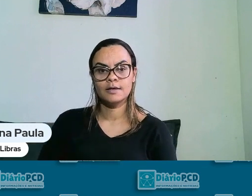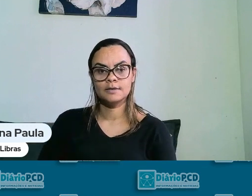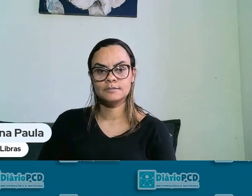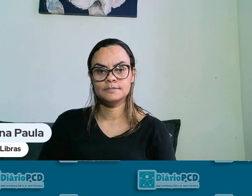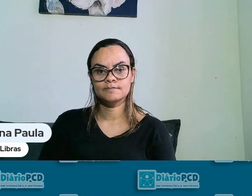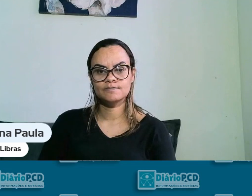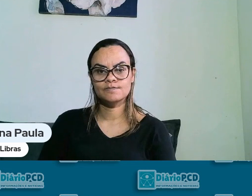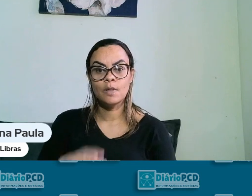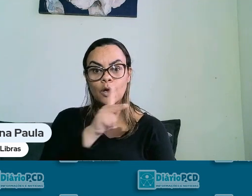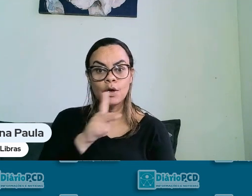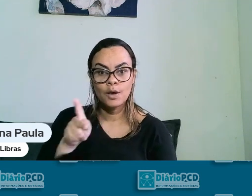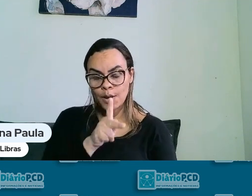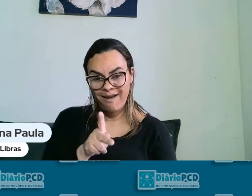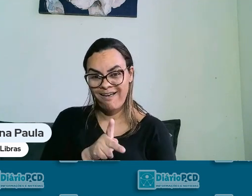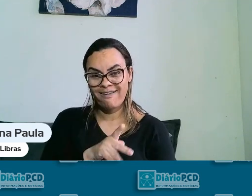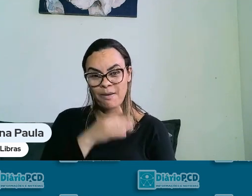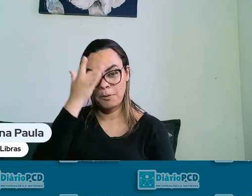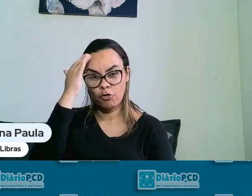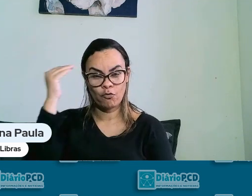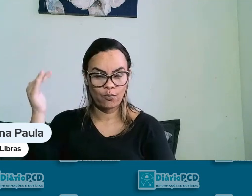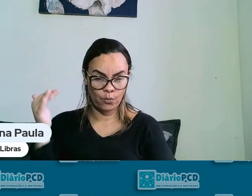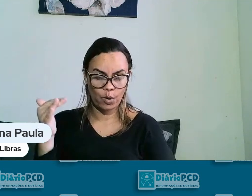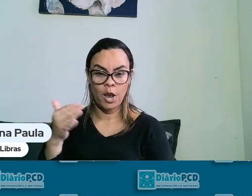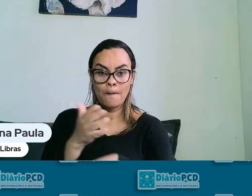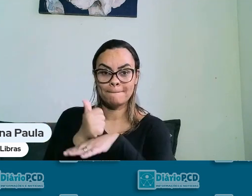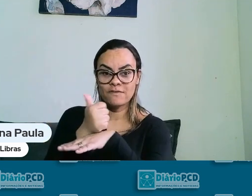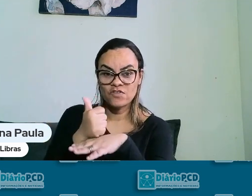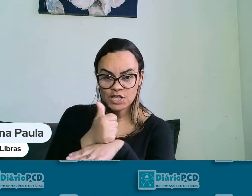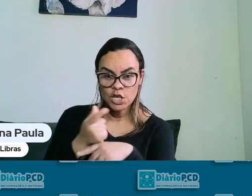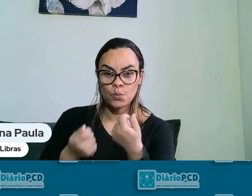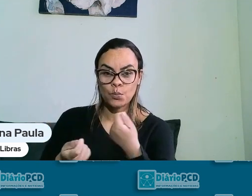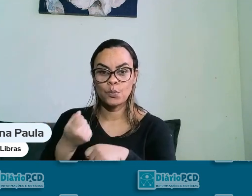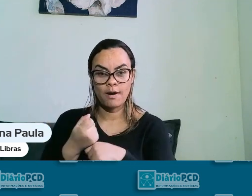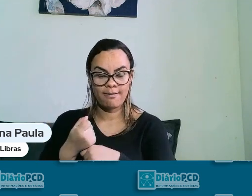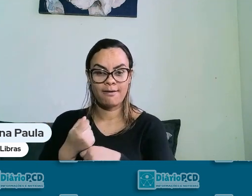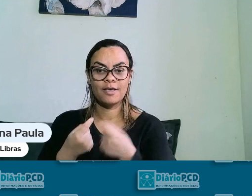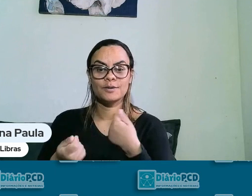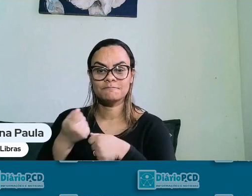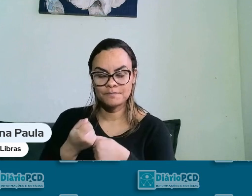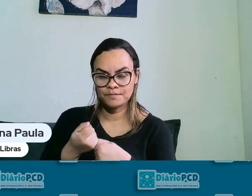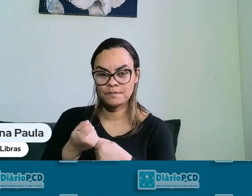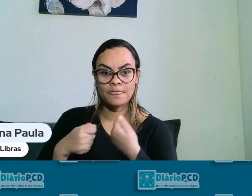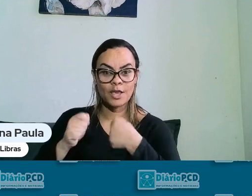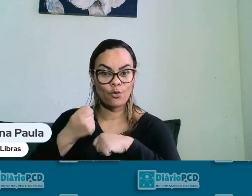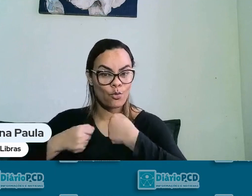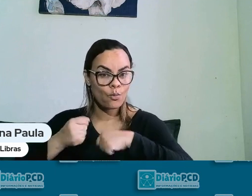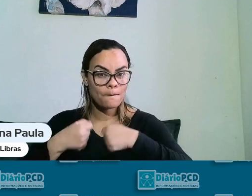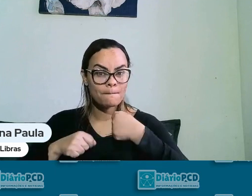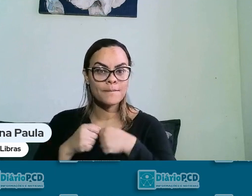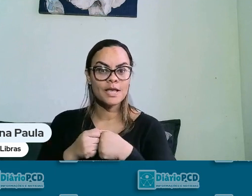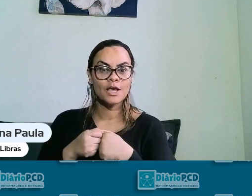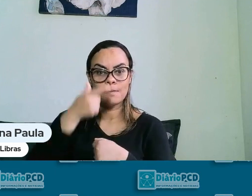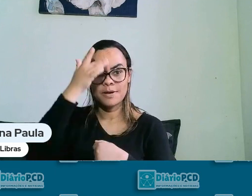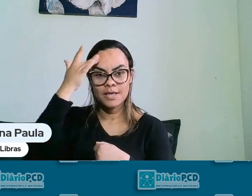mesmo, professor Ives Gandra, aqui no Diário PCD, como um dos principais nomes da economia e uma pessoa